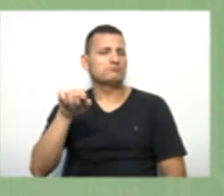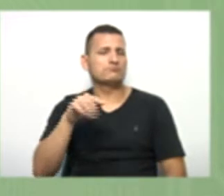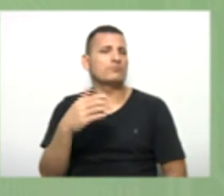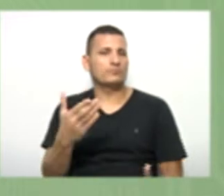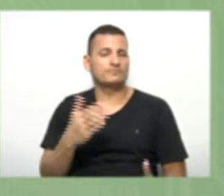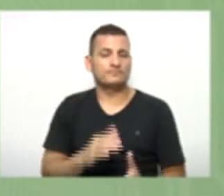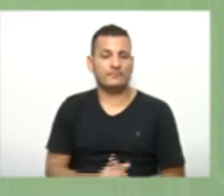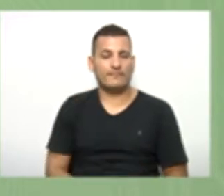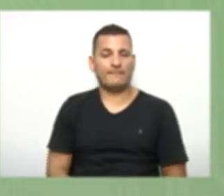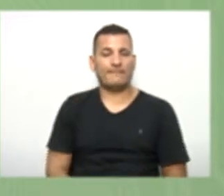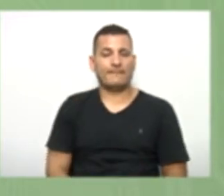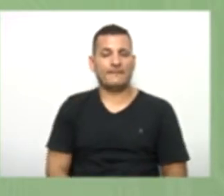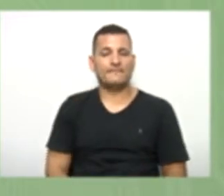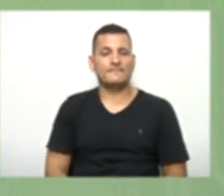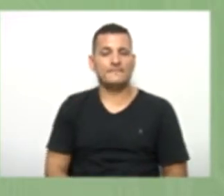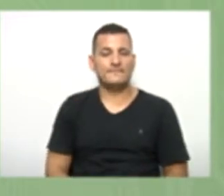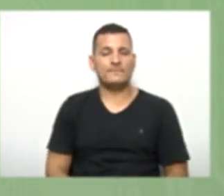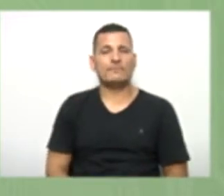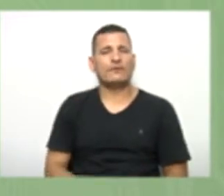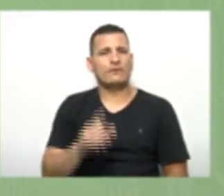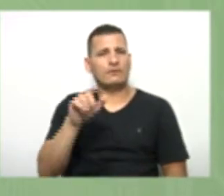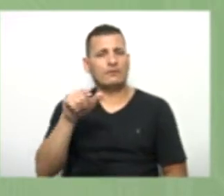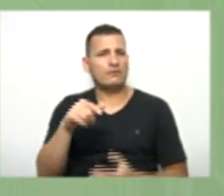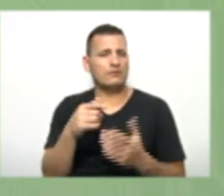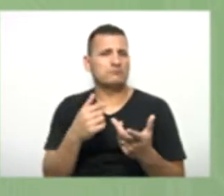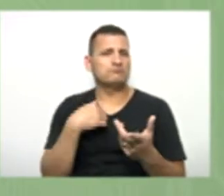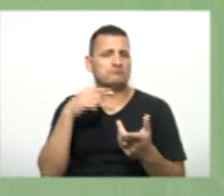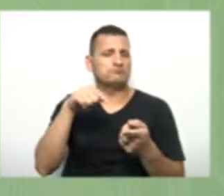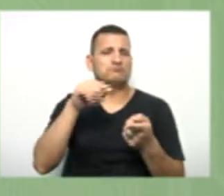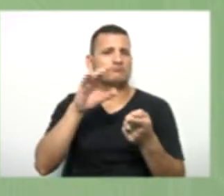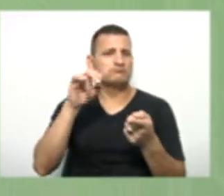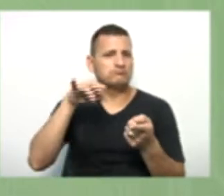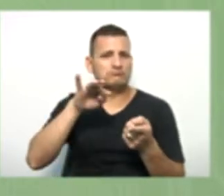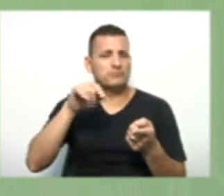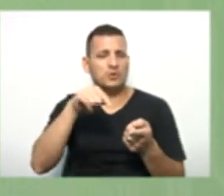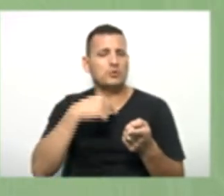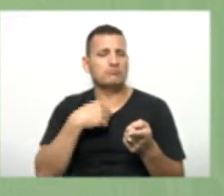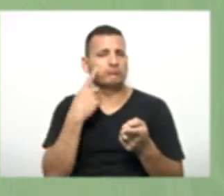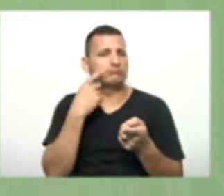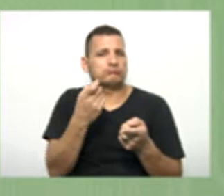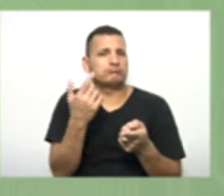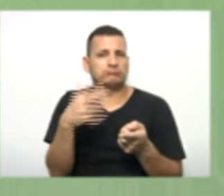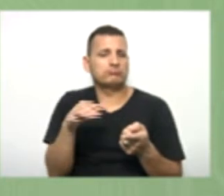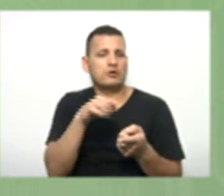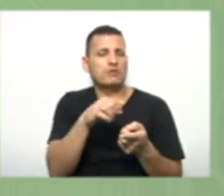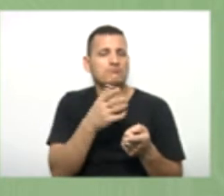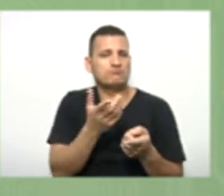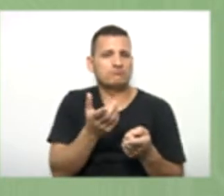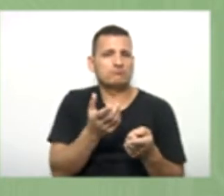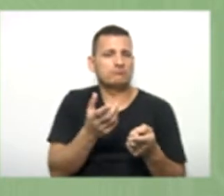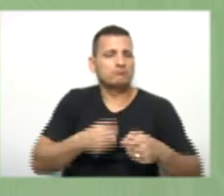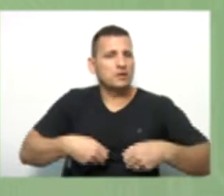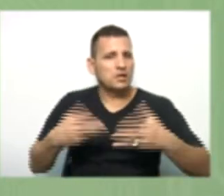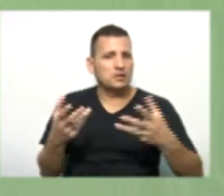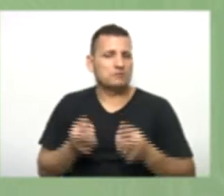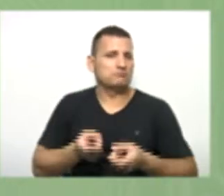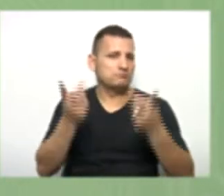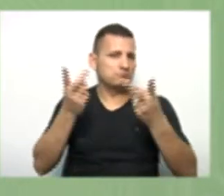São aquelas contas que eu não tenho interesse em me desfazer daqueles bens ou